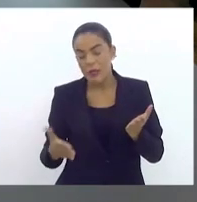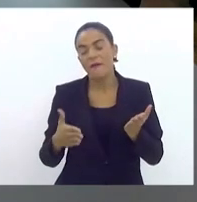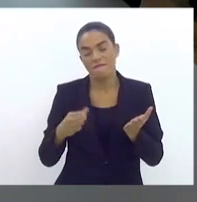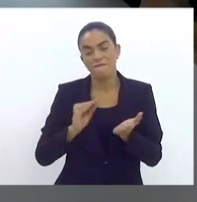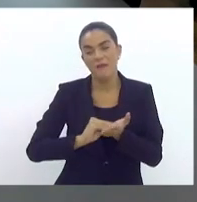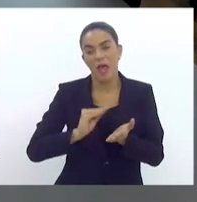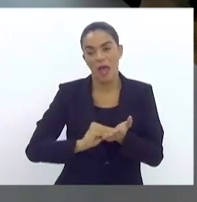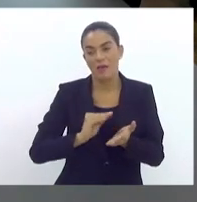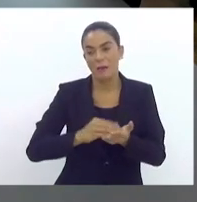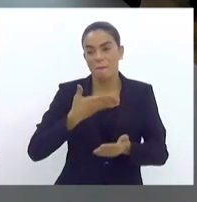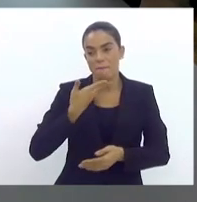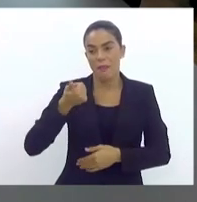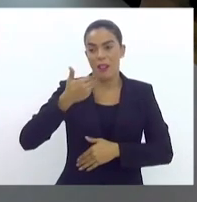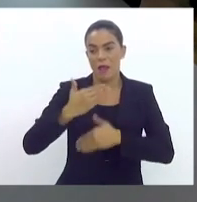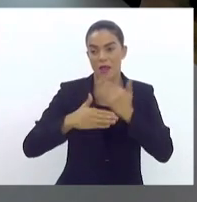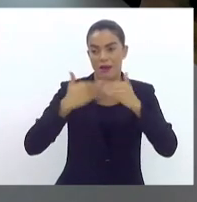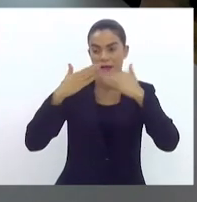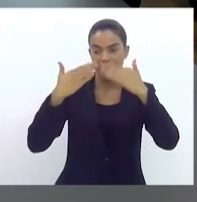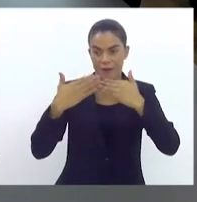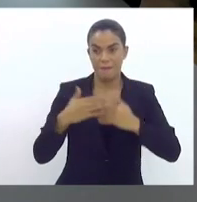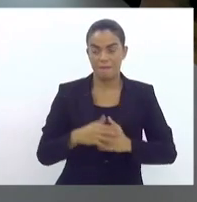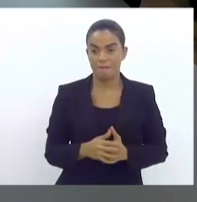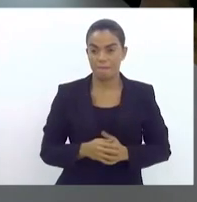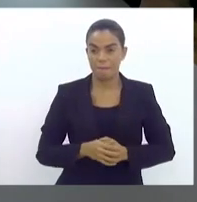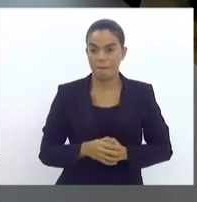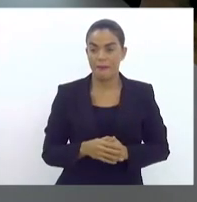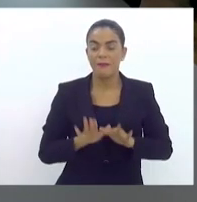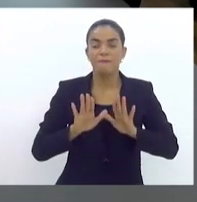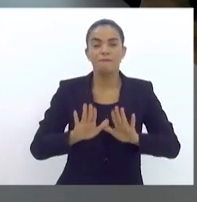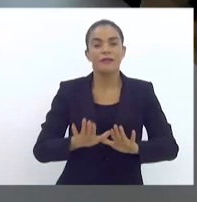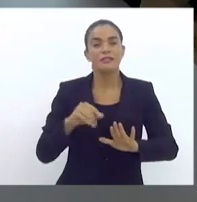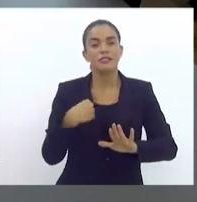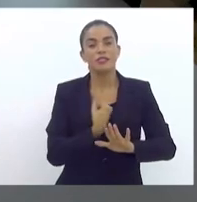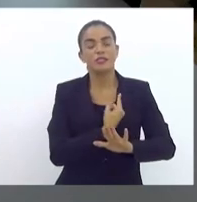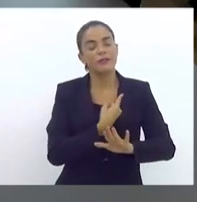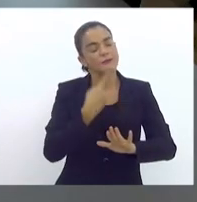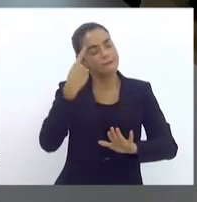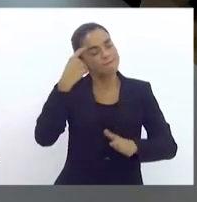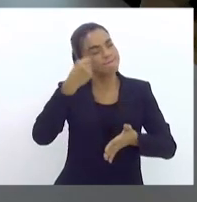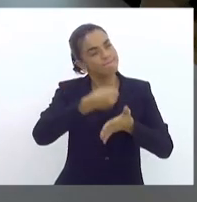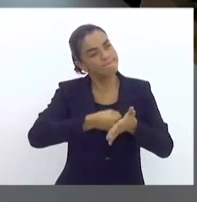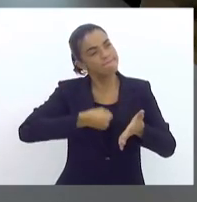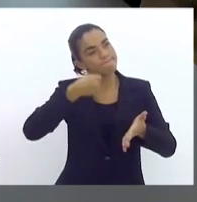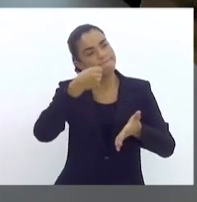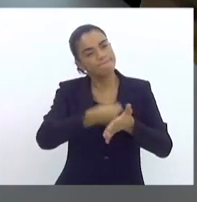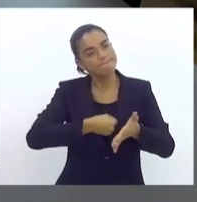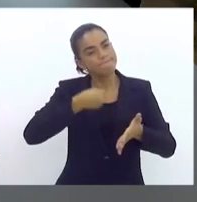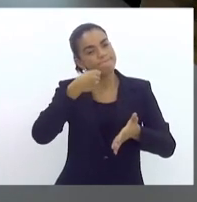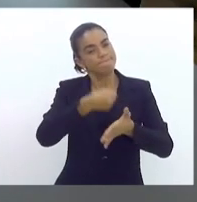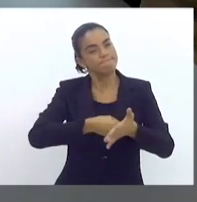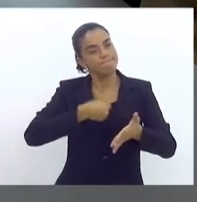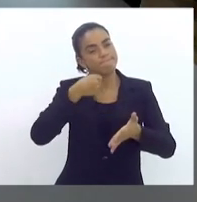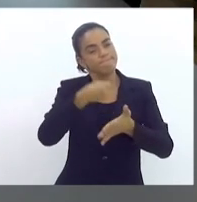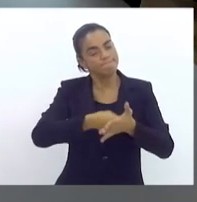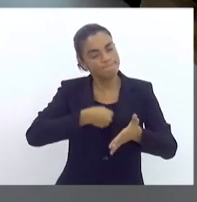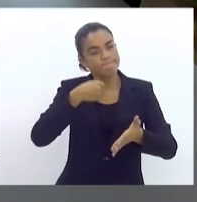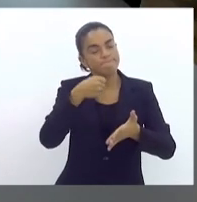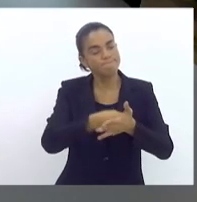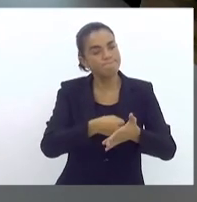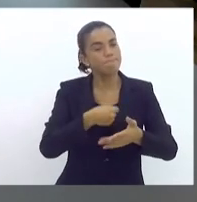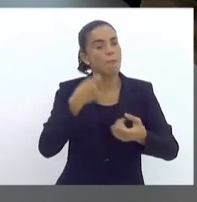nesse sentido né É mas a gente fica assim bem bem